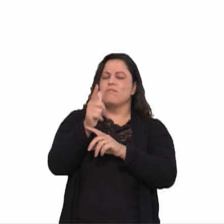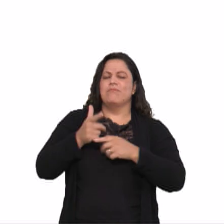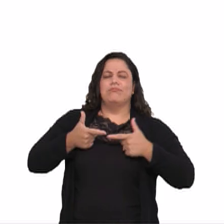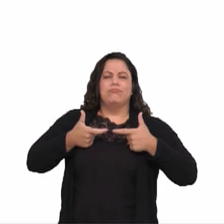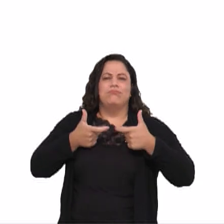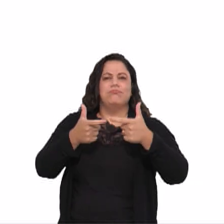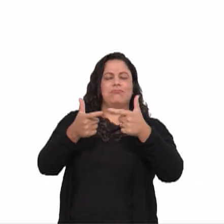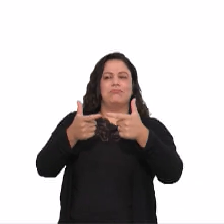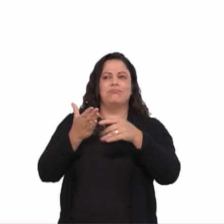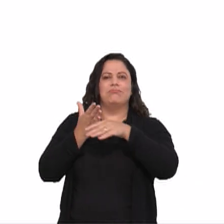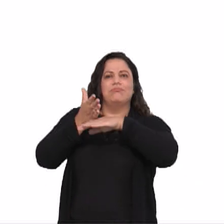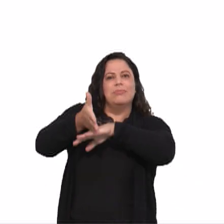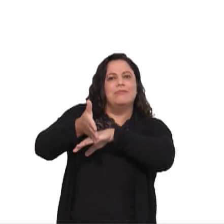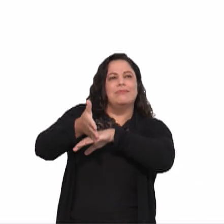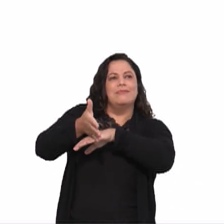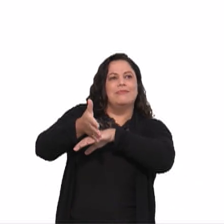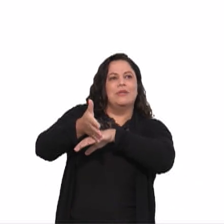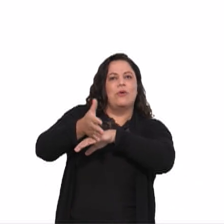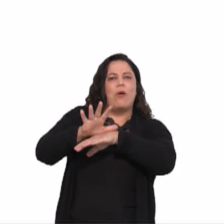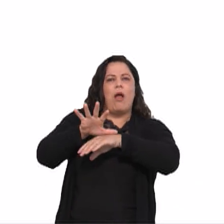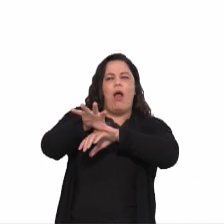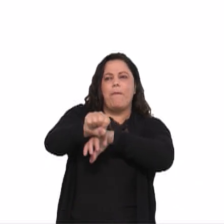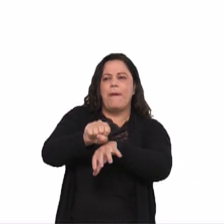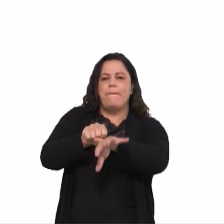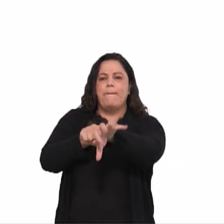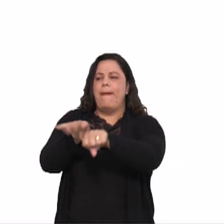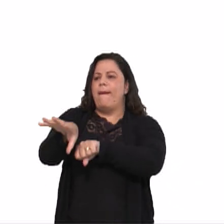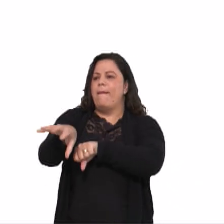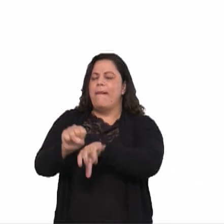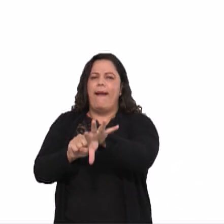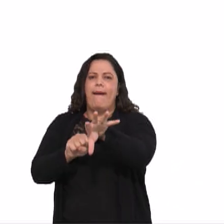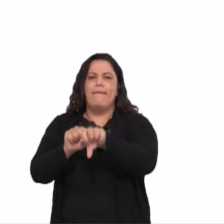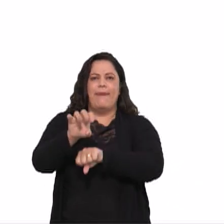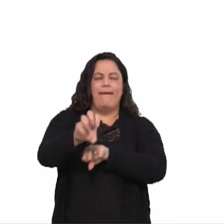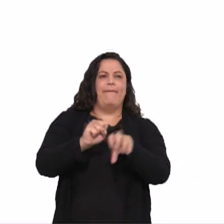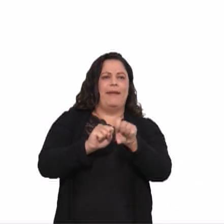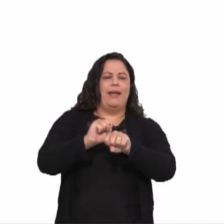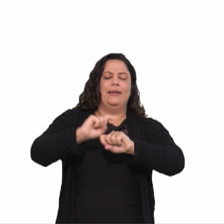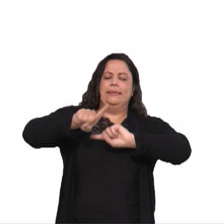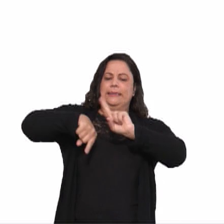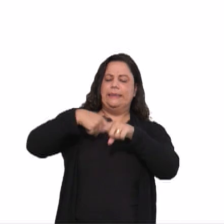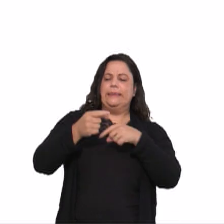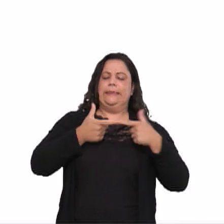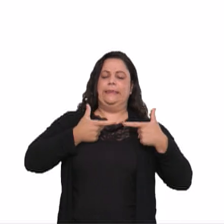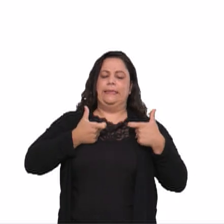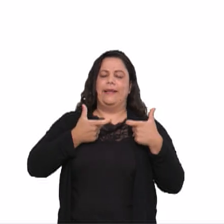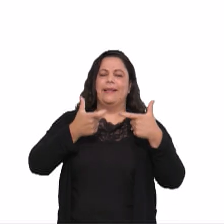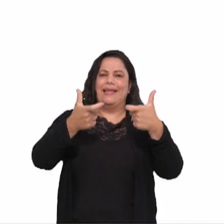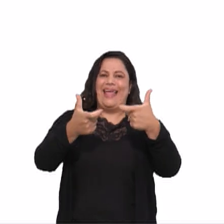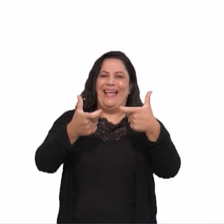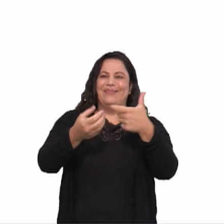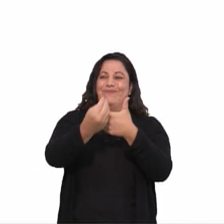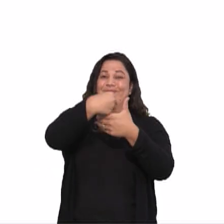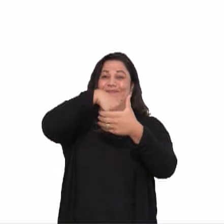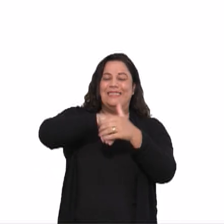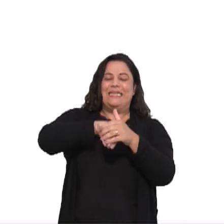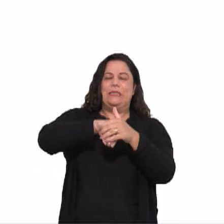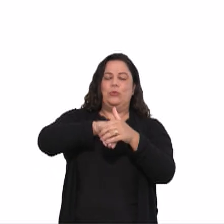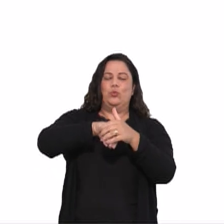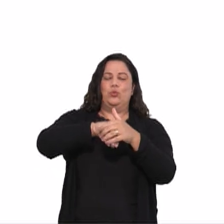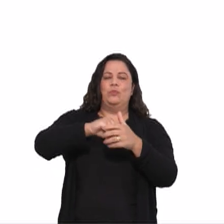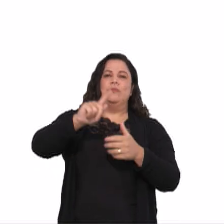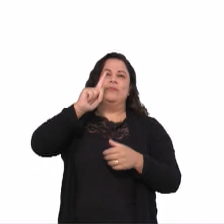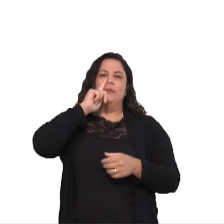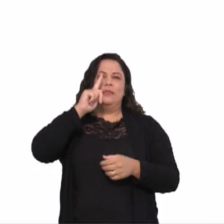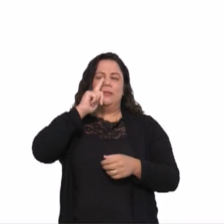período helenístico e ocorreu após uma guerra interna entre os gregos que acabaram, né, fragilizados